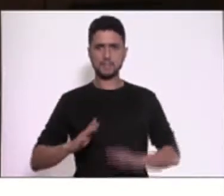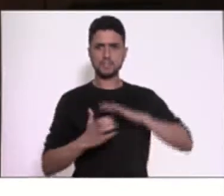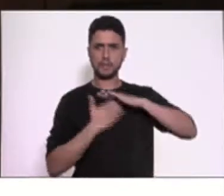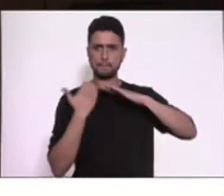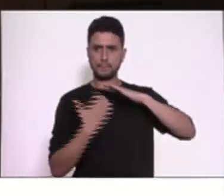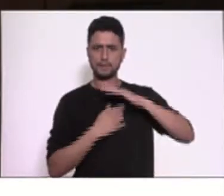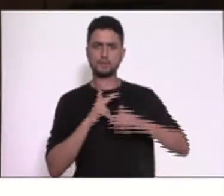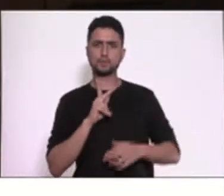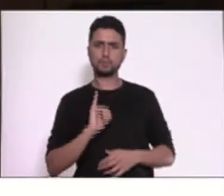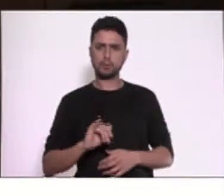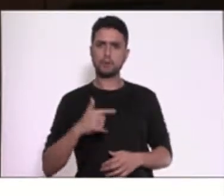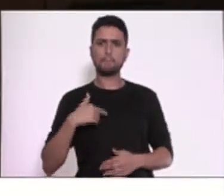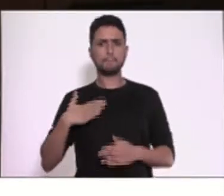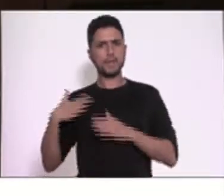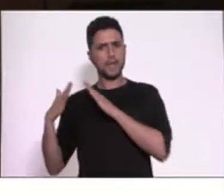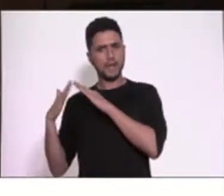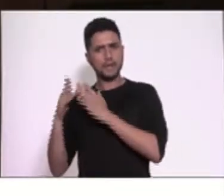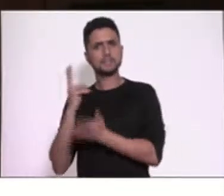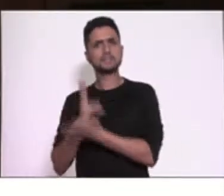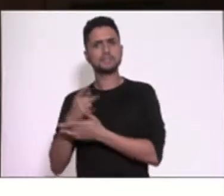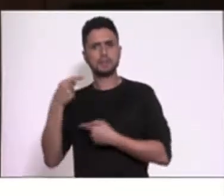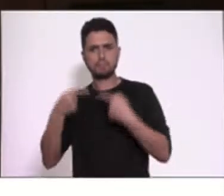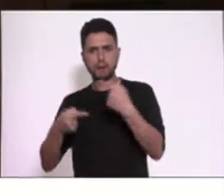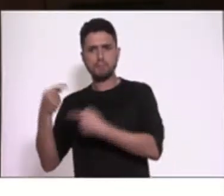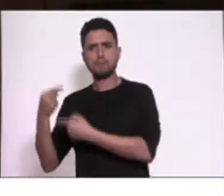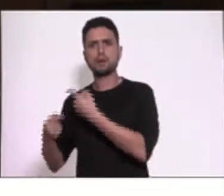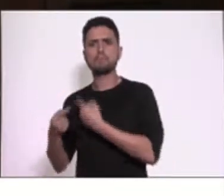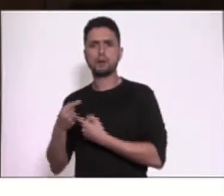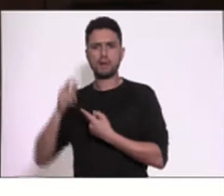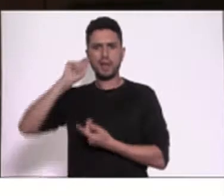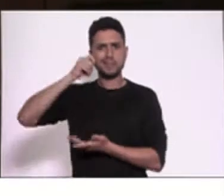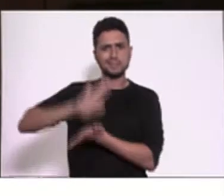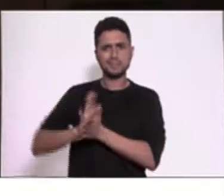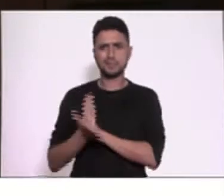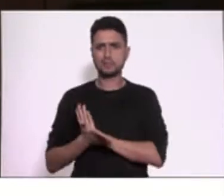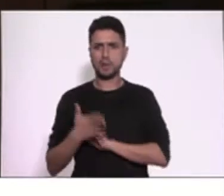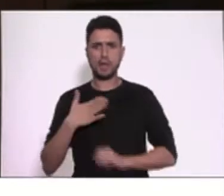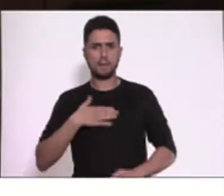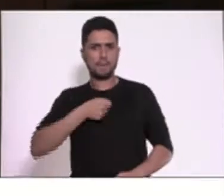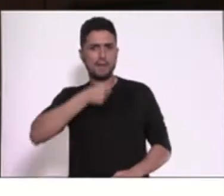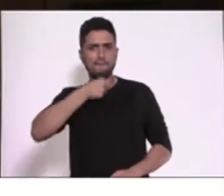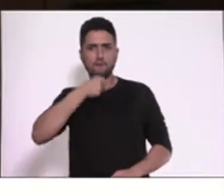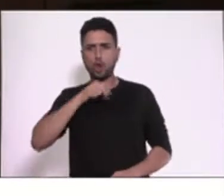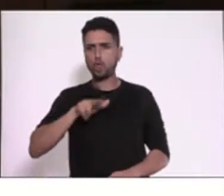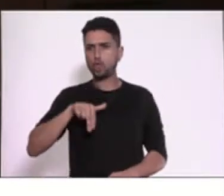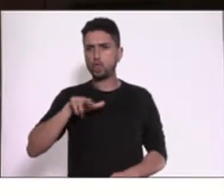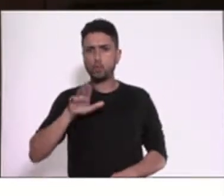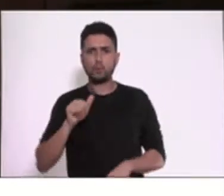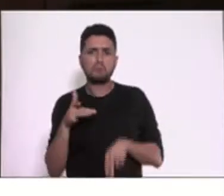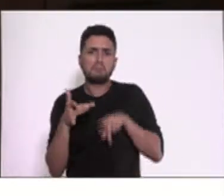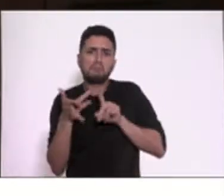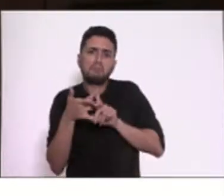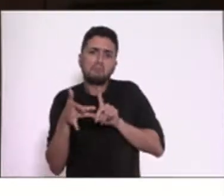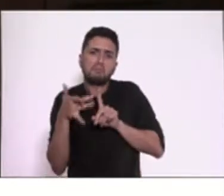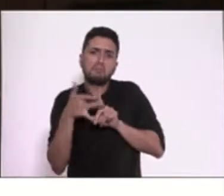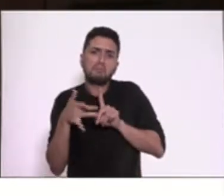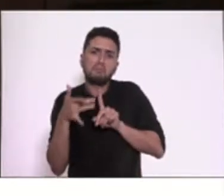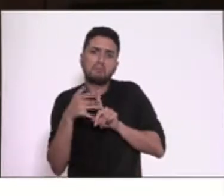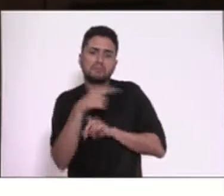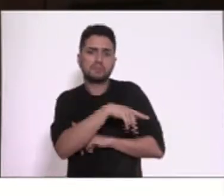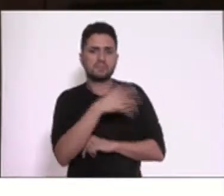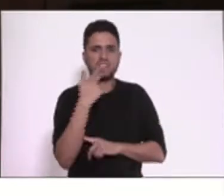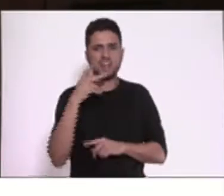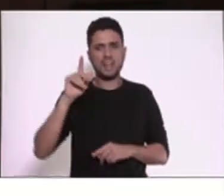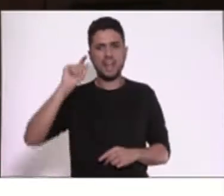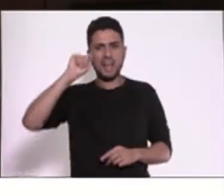de casa. E ela nunca se tratou como vítima. Ela nunca permitiu que um racista dissesse o que ela pode ser e o